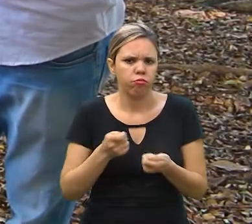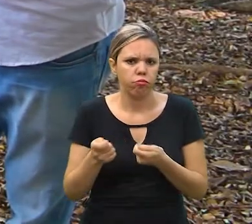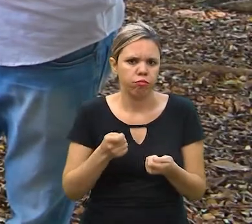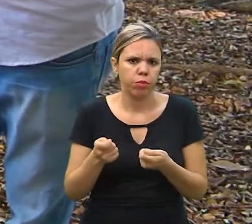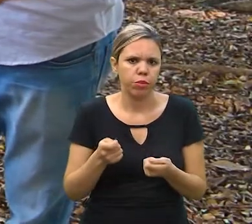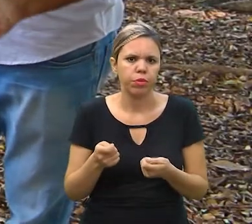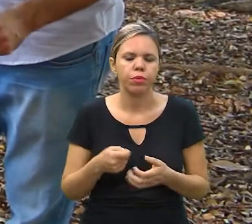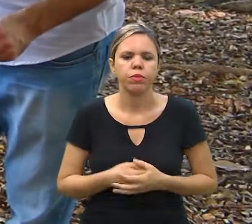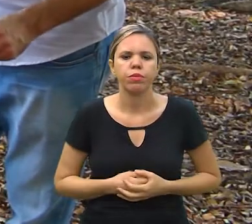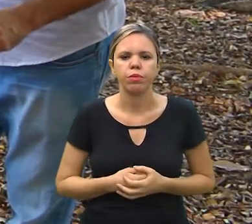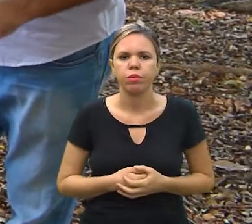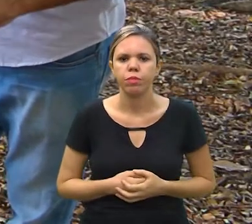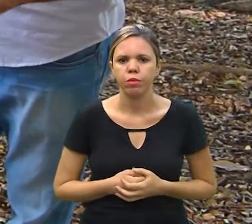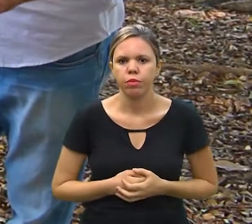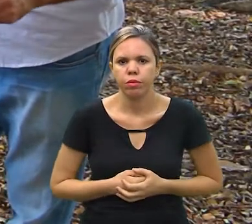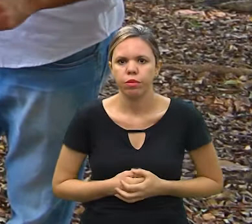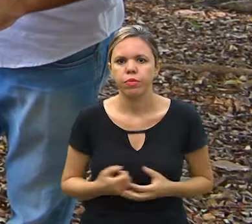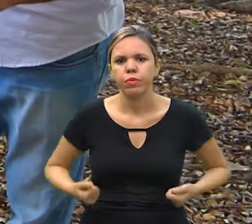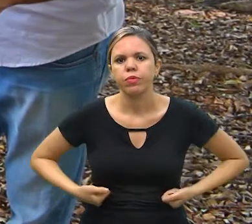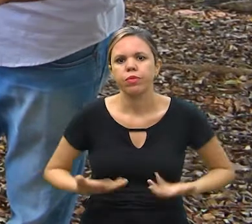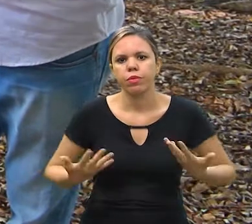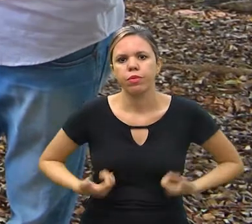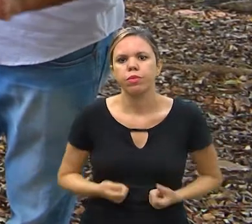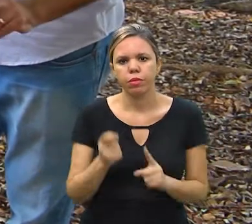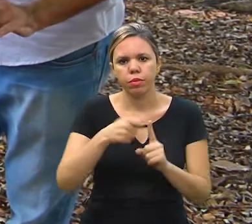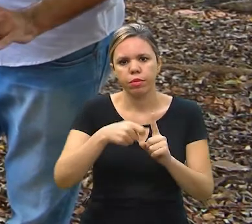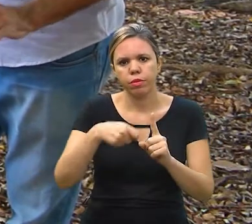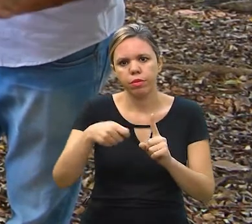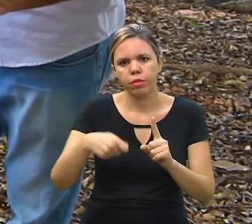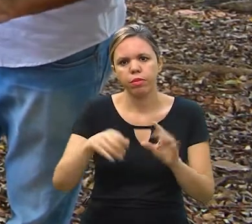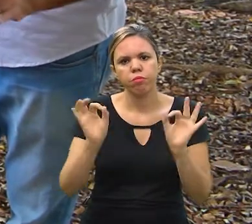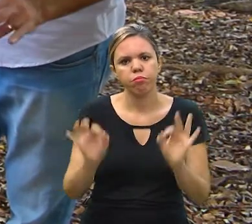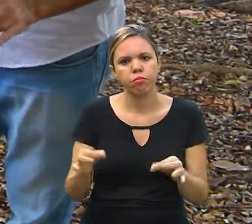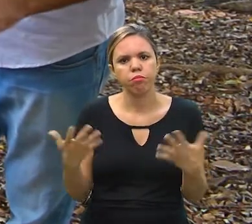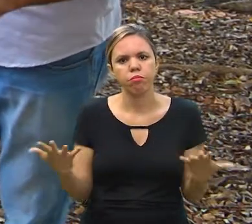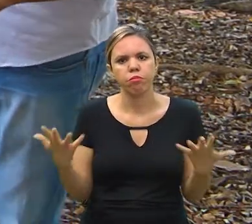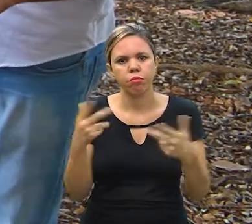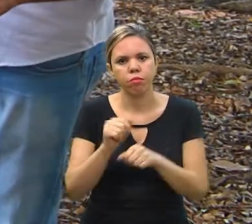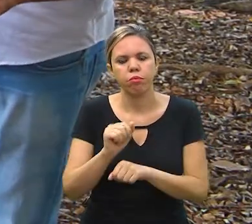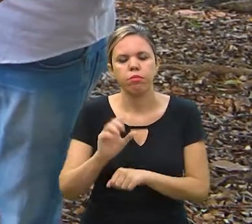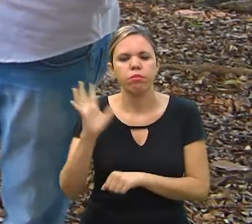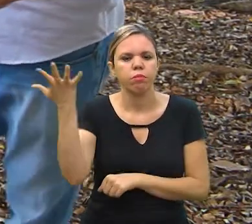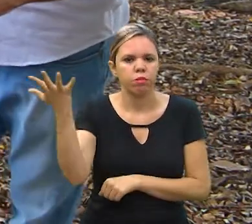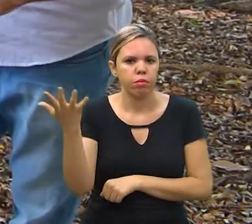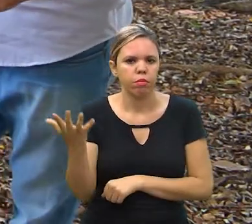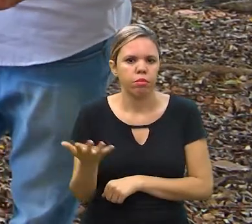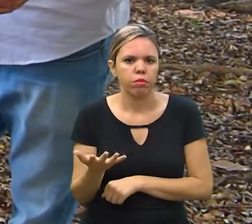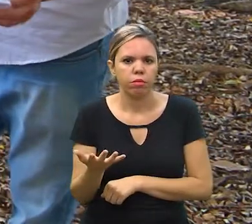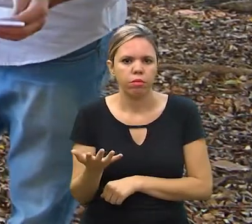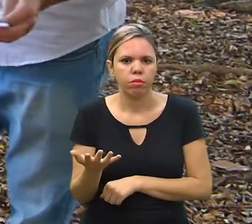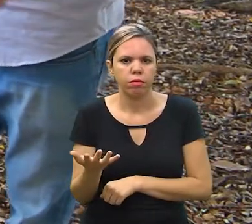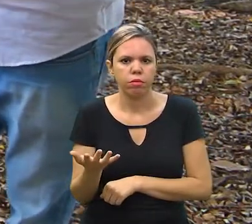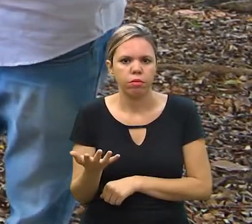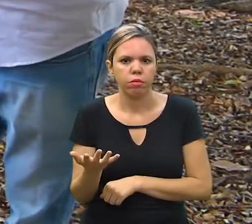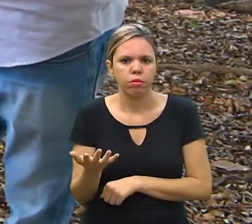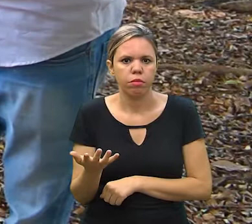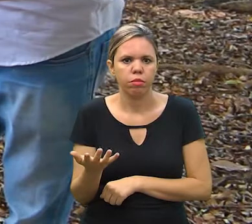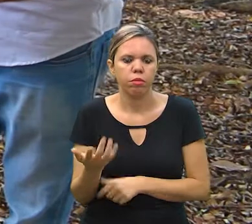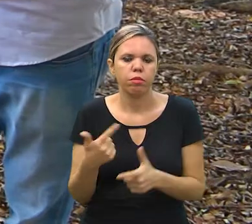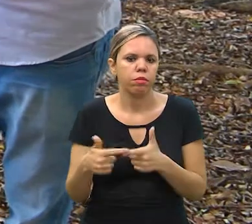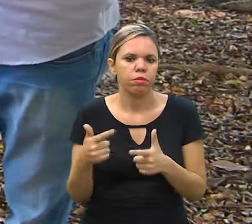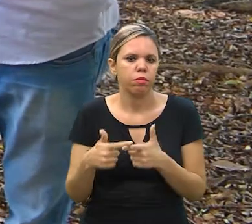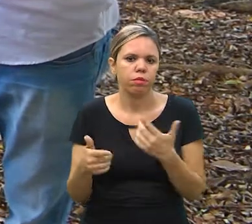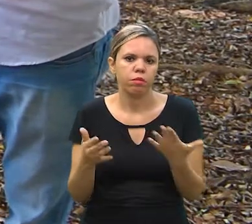com seus gastos mensais, tudo certinho, bonitinho, mas aí de repente acontece um